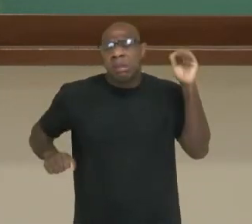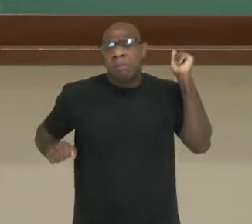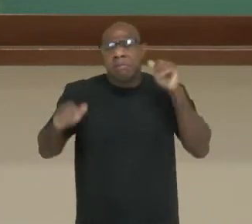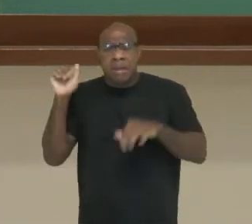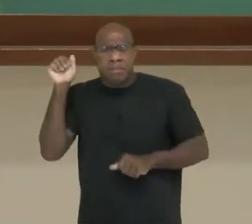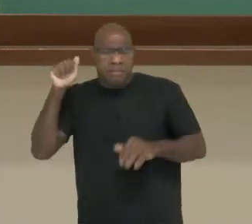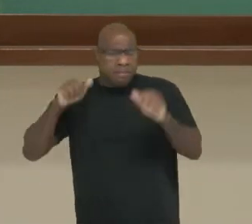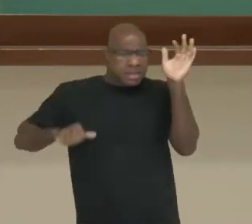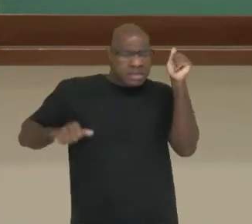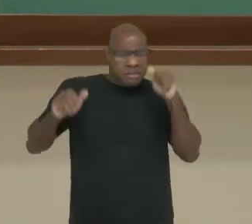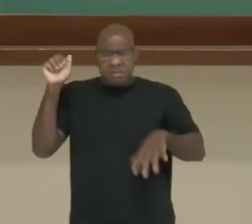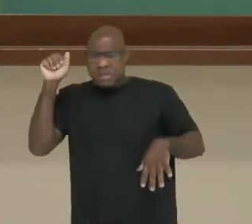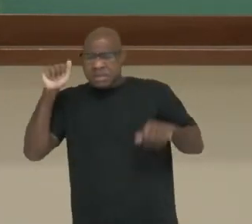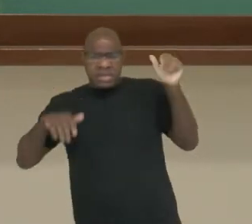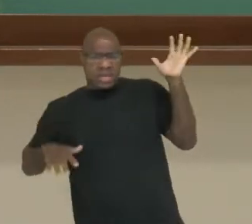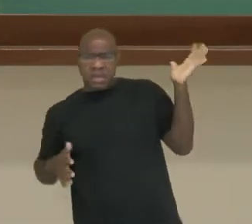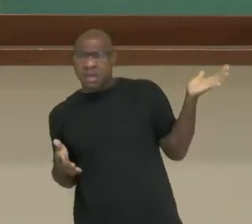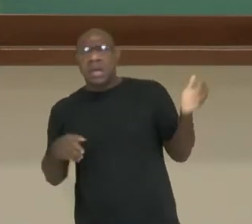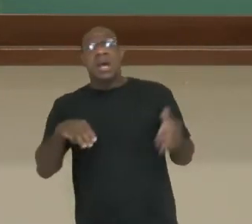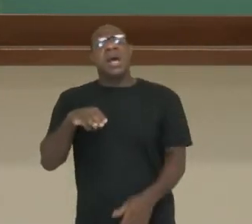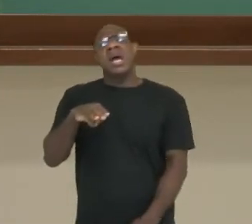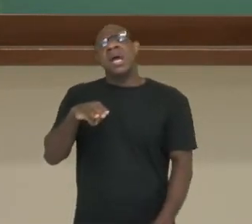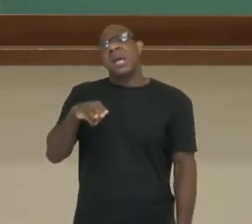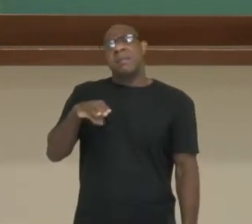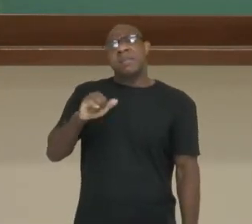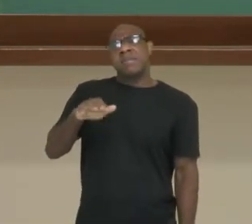né? Alguém fazendo ali...